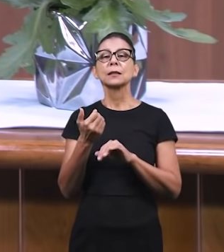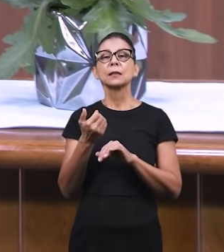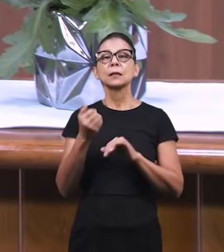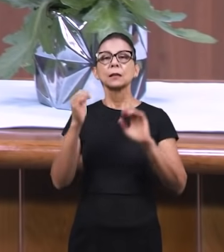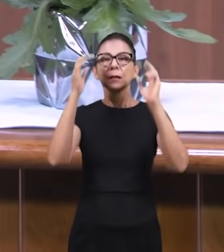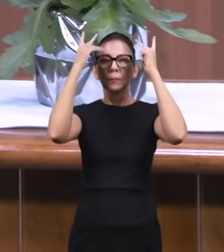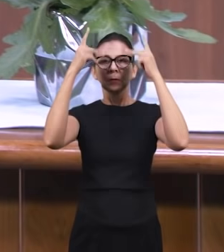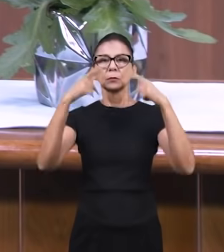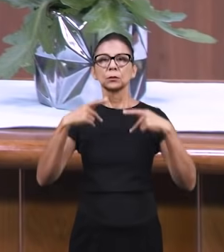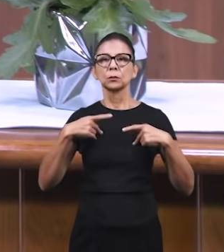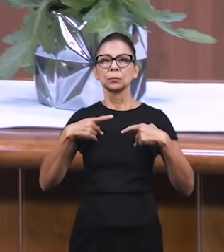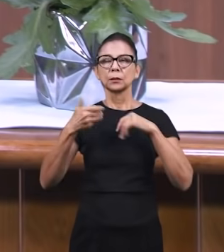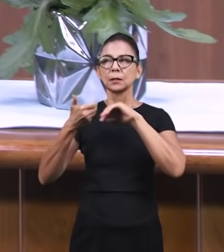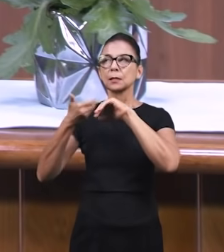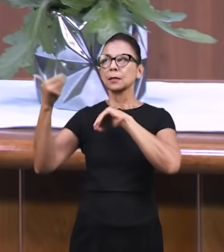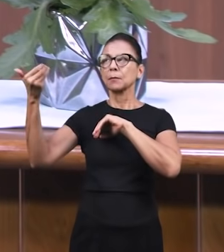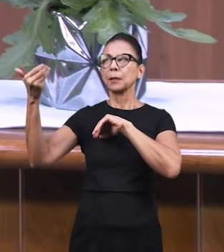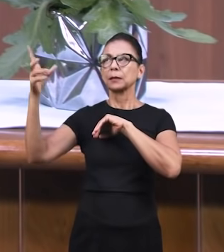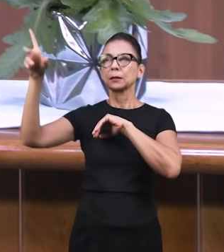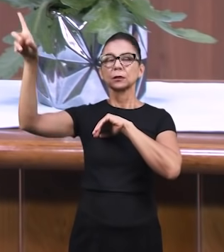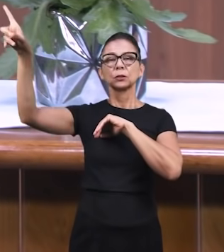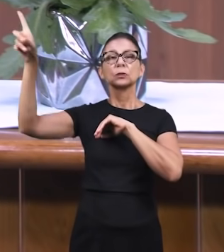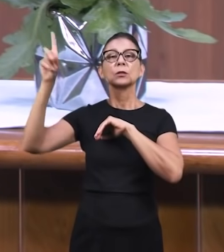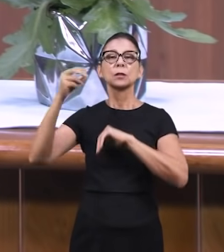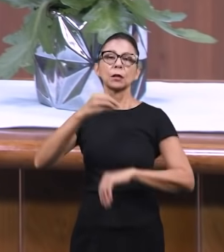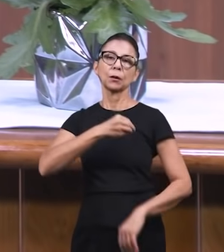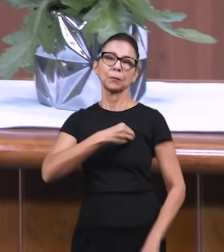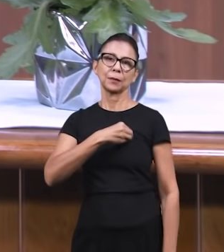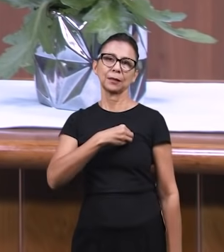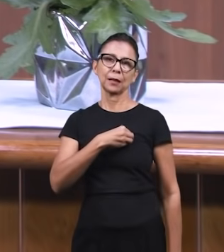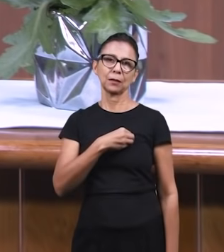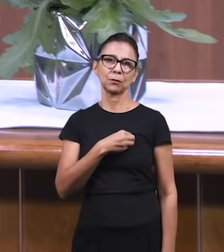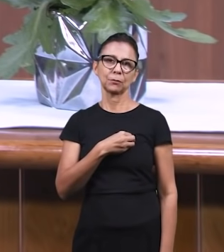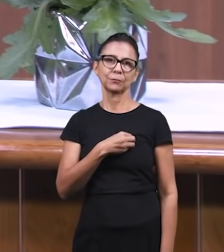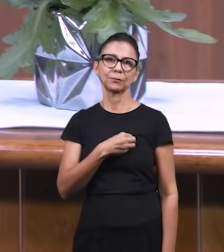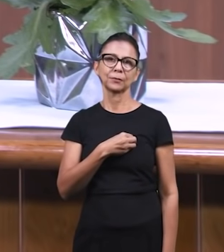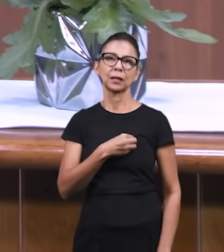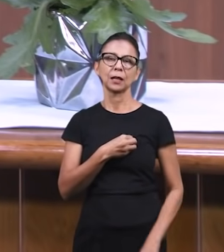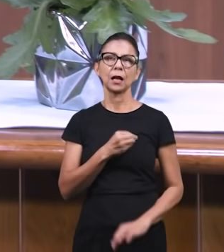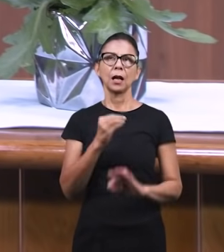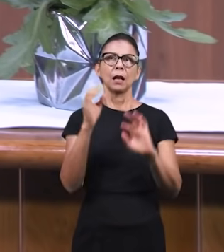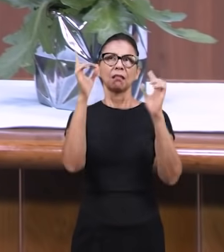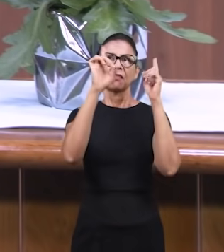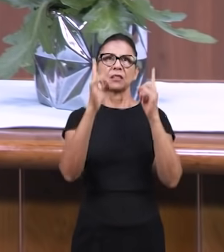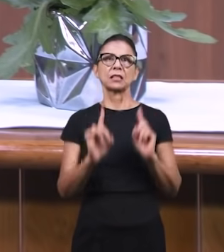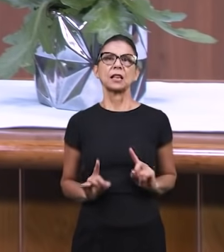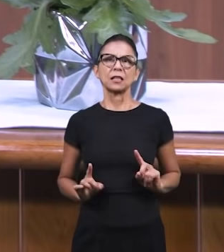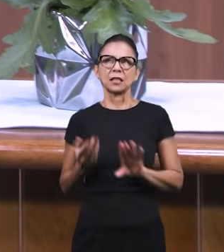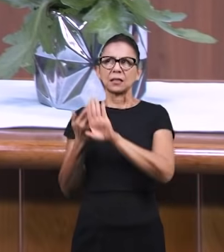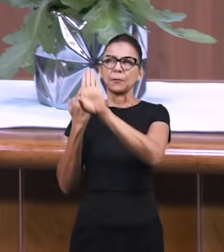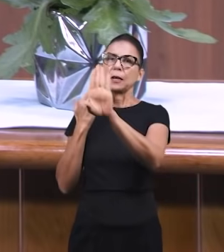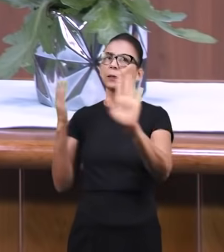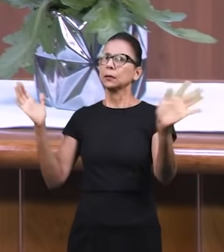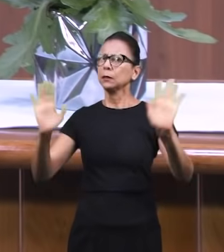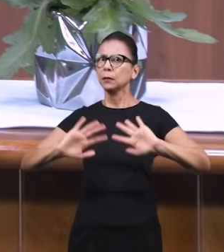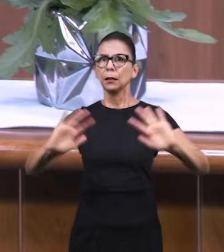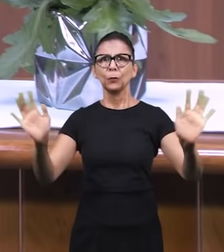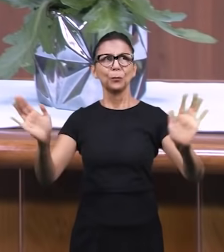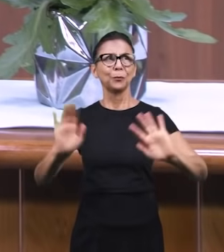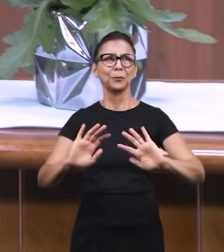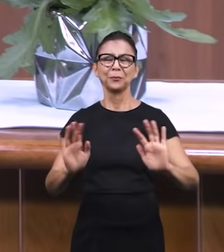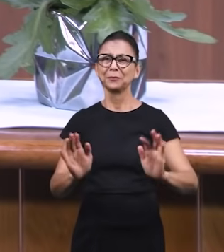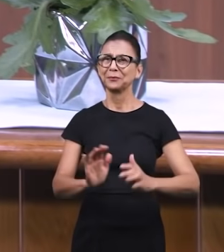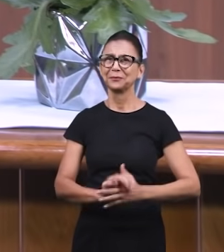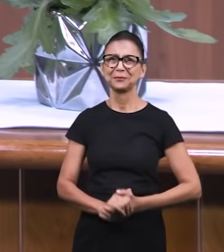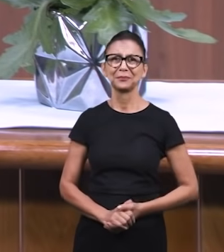A paralisia? Não, porque o Evangelho traz. Olha, mas eu tenho falhas, eu tenho defeitos. Tudo bem, mas o